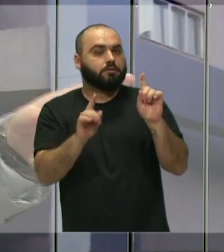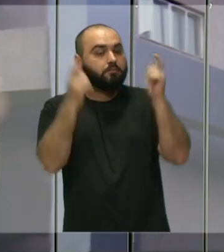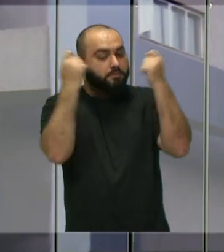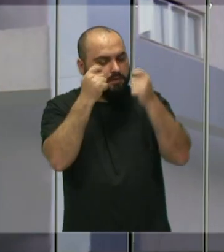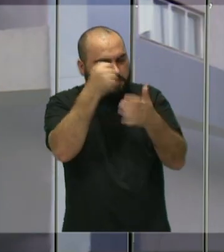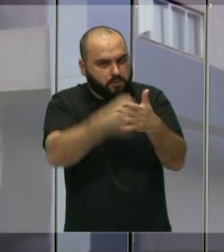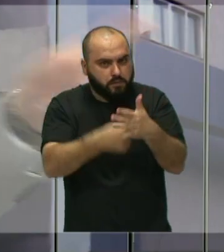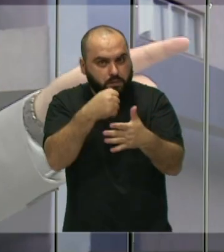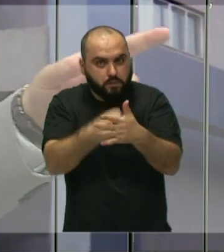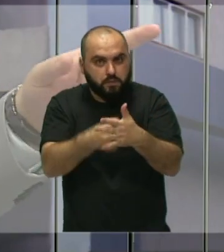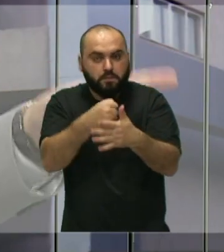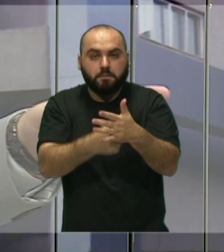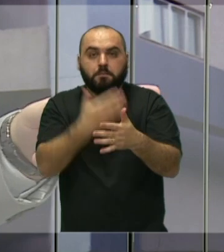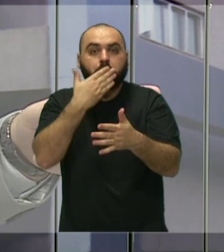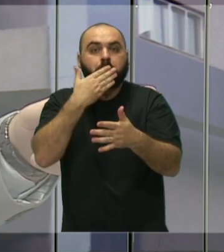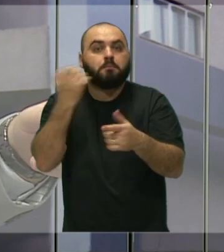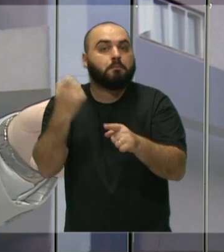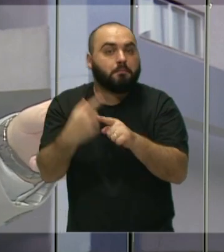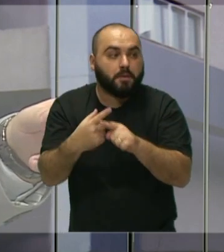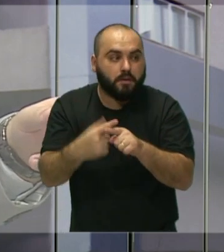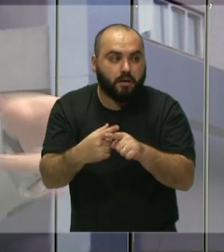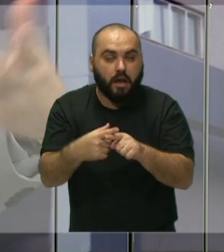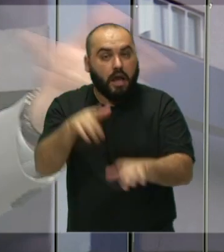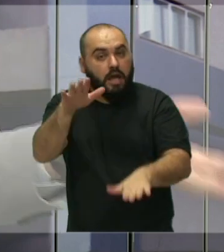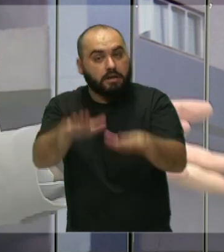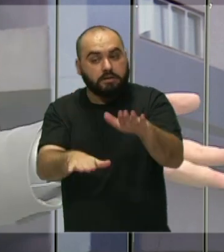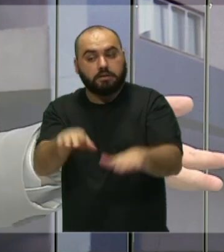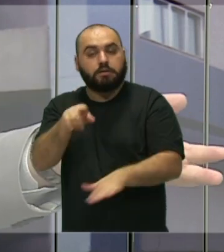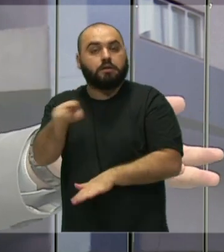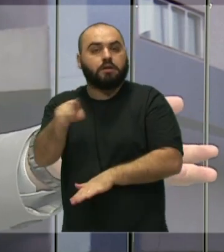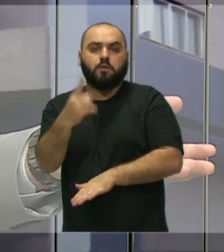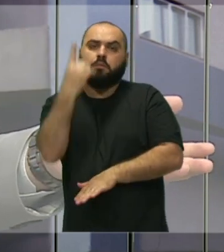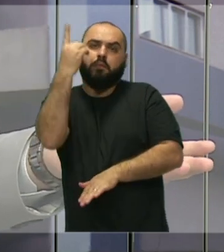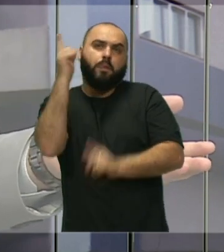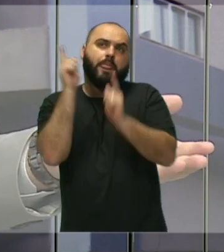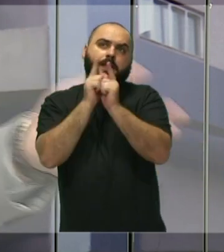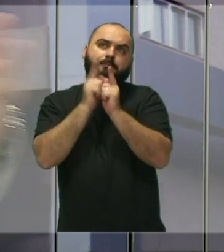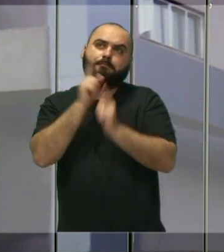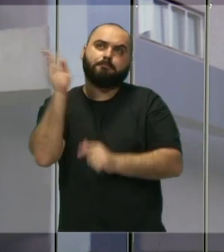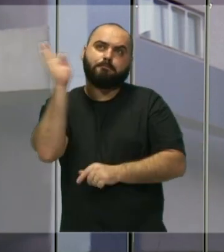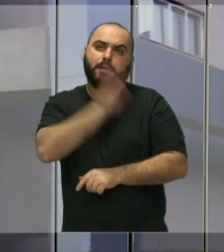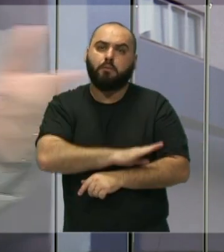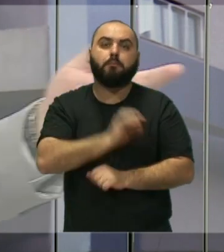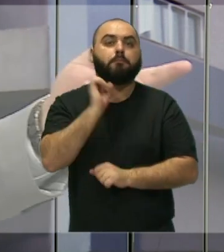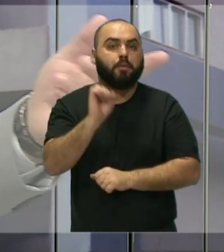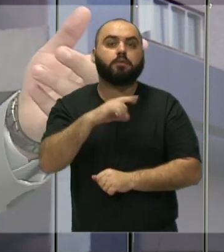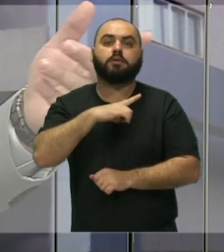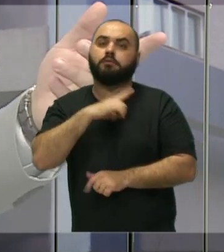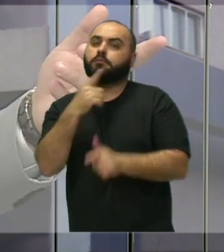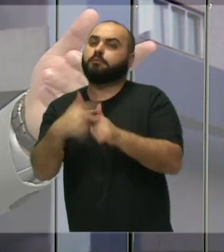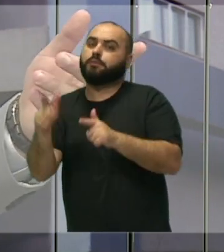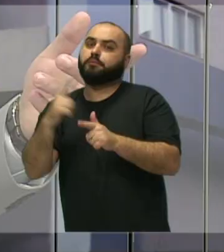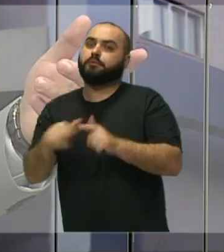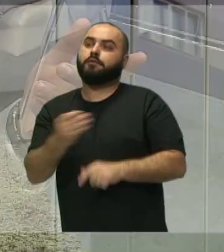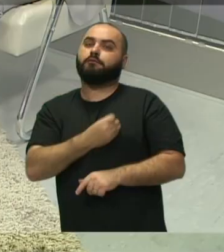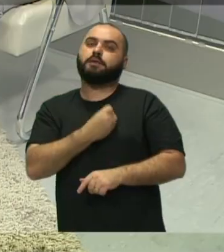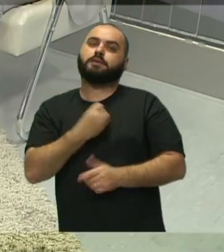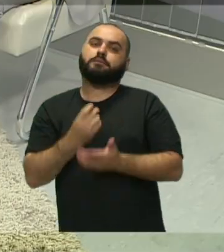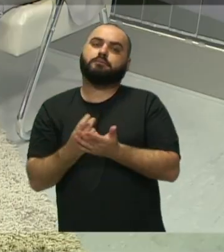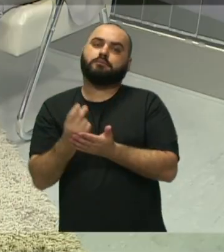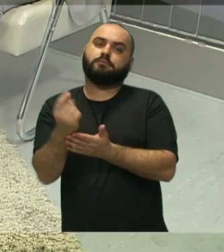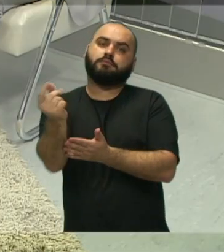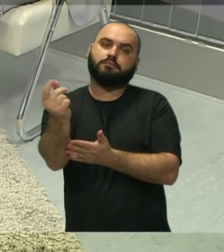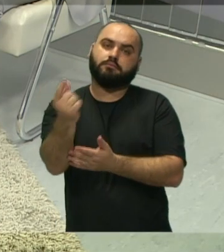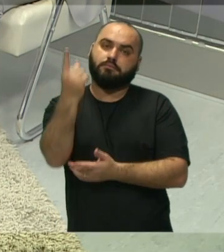combater. Porque às vezes essa exceção, Maurício, de um atendimento mal prestado, pode gerar sequelas para o resto da vida em